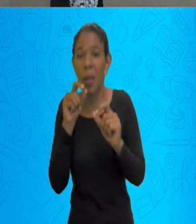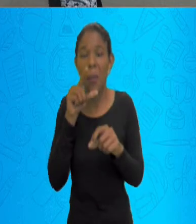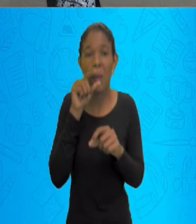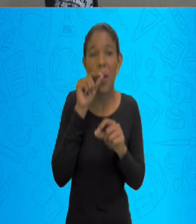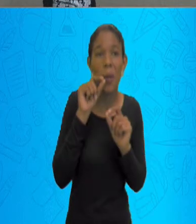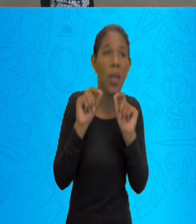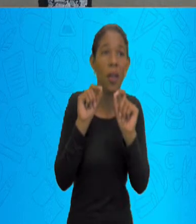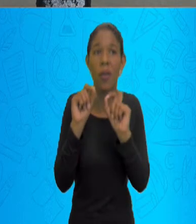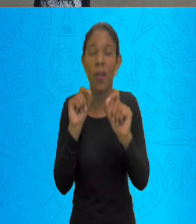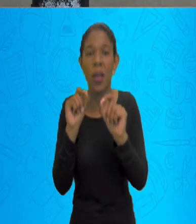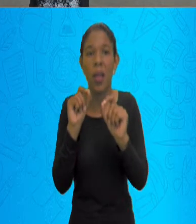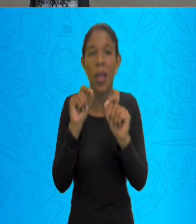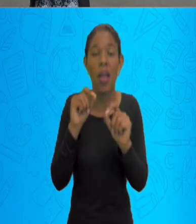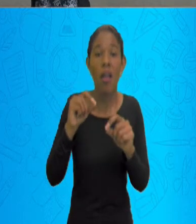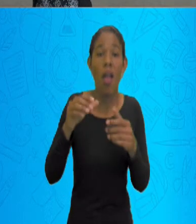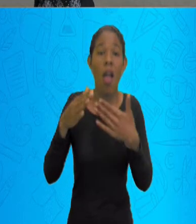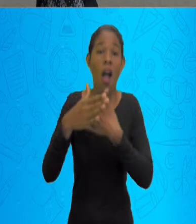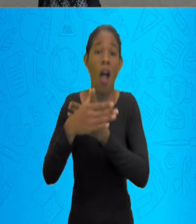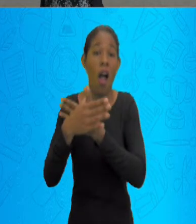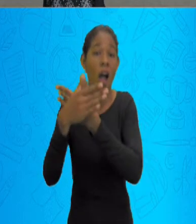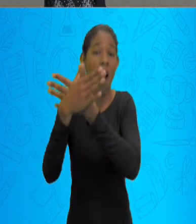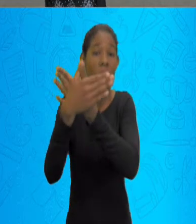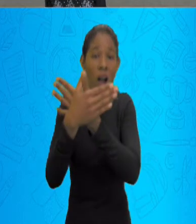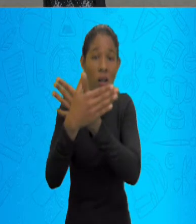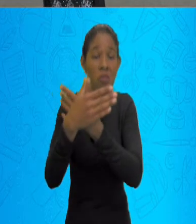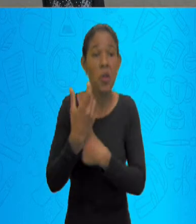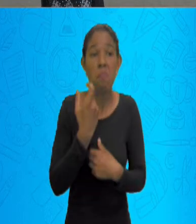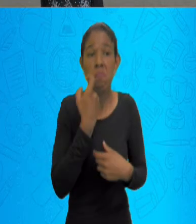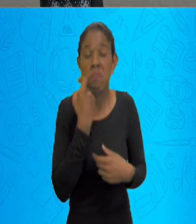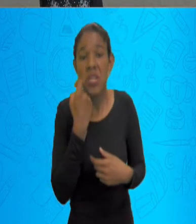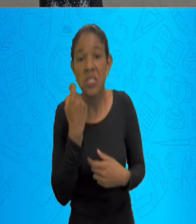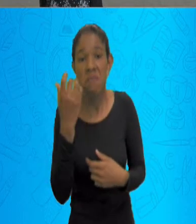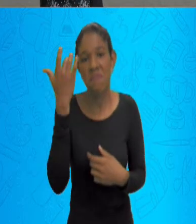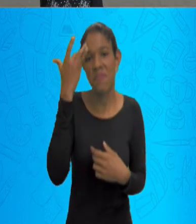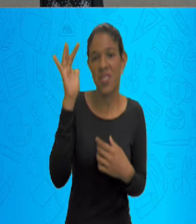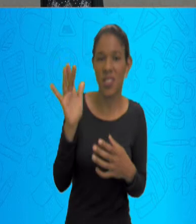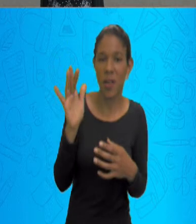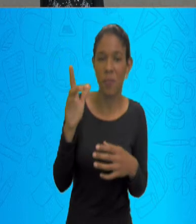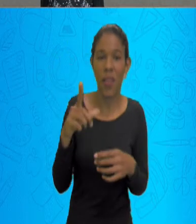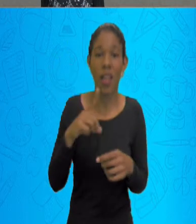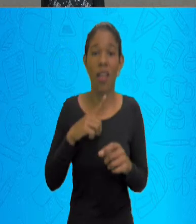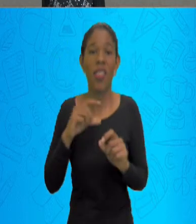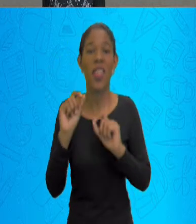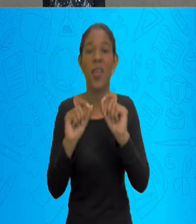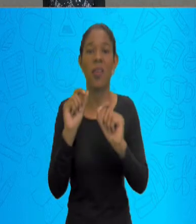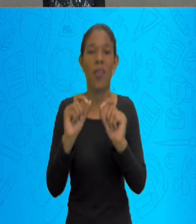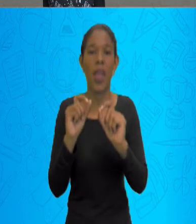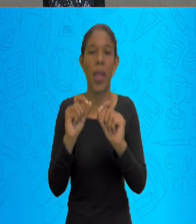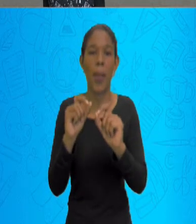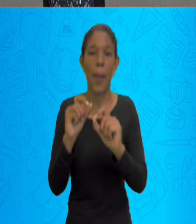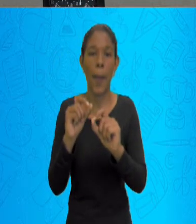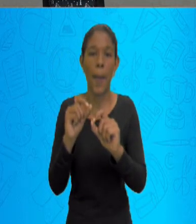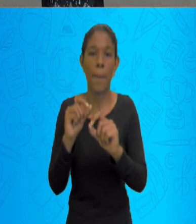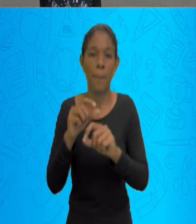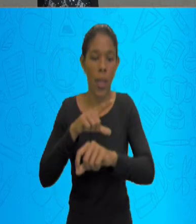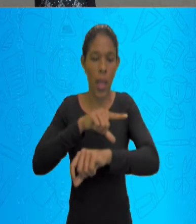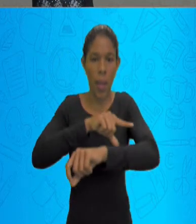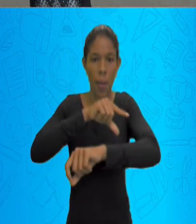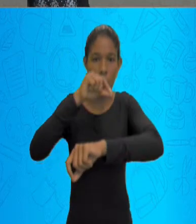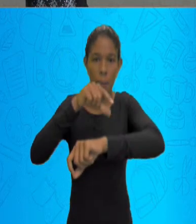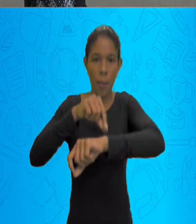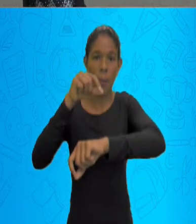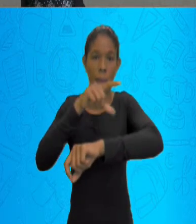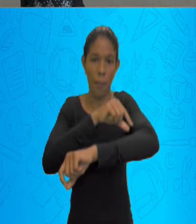O pinguim. O pinguim, ele tem penas adaptadas,